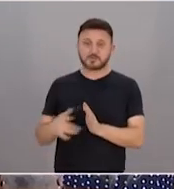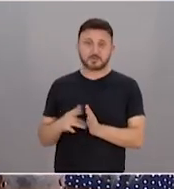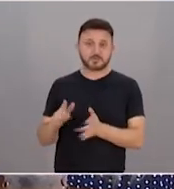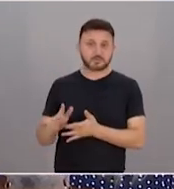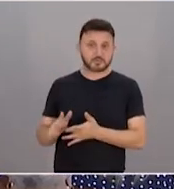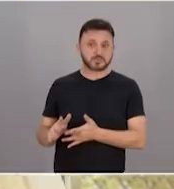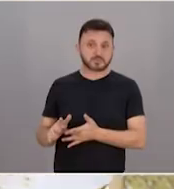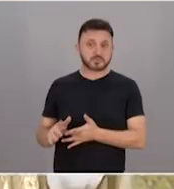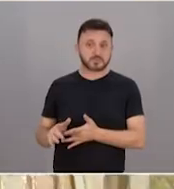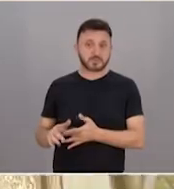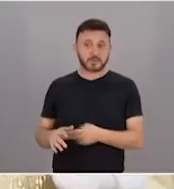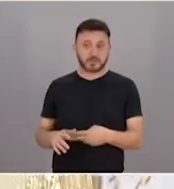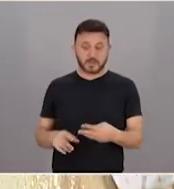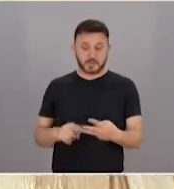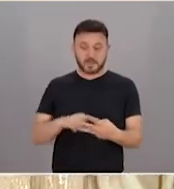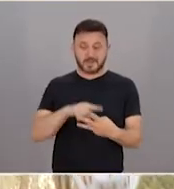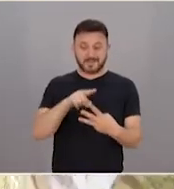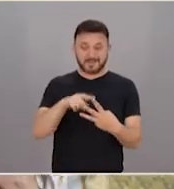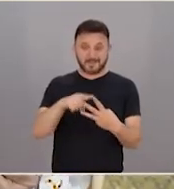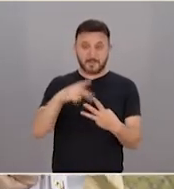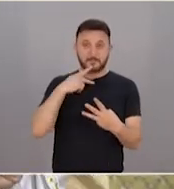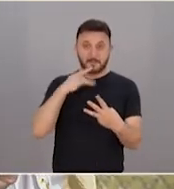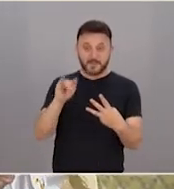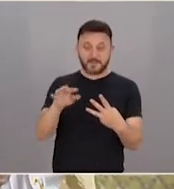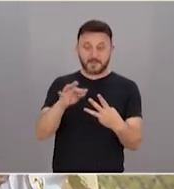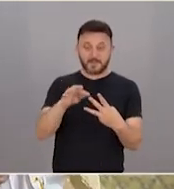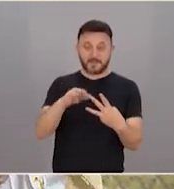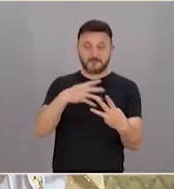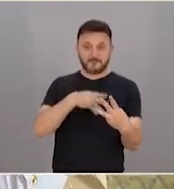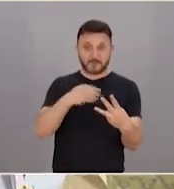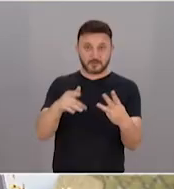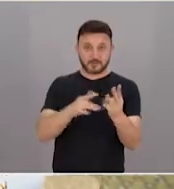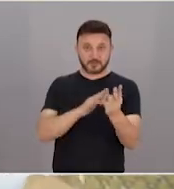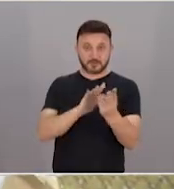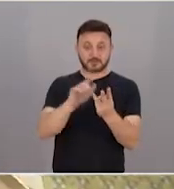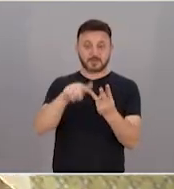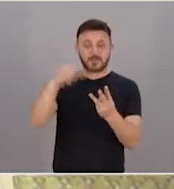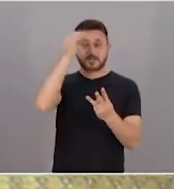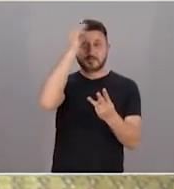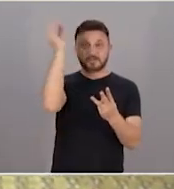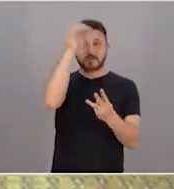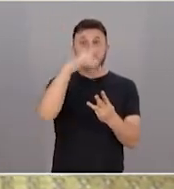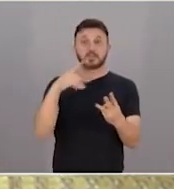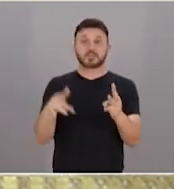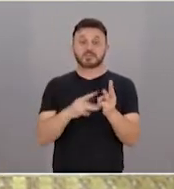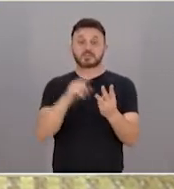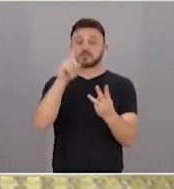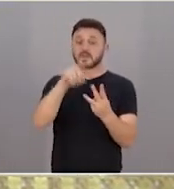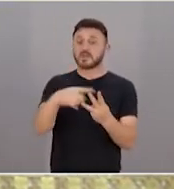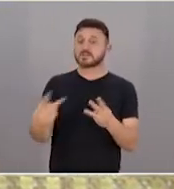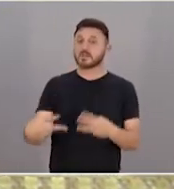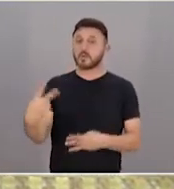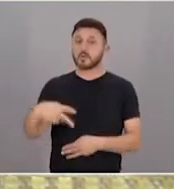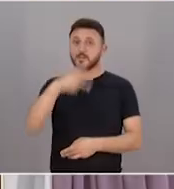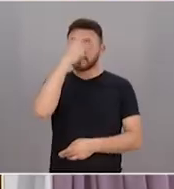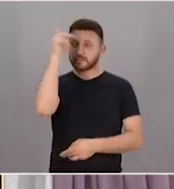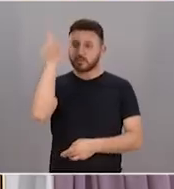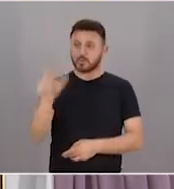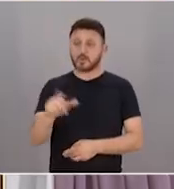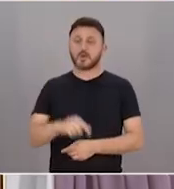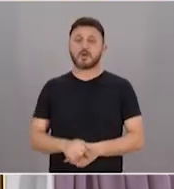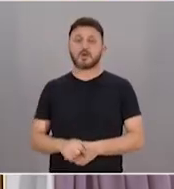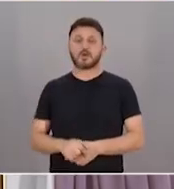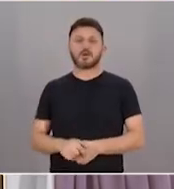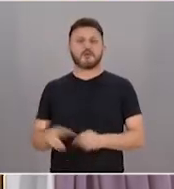à segunda pessoa da Santíssima Trindade, Jesus, que verdadeiramente morreu,